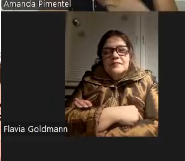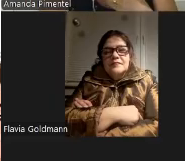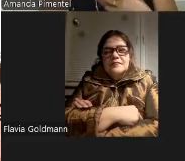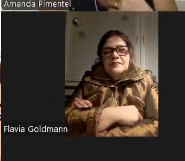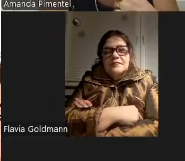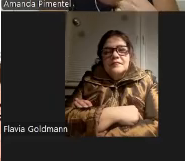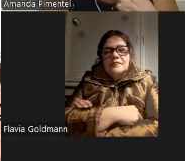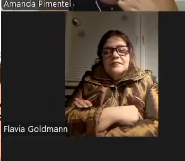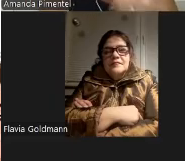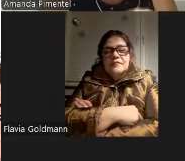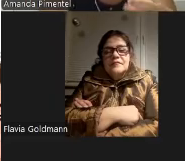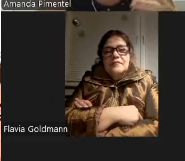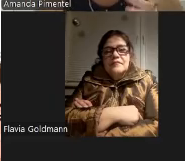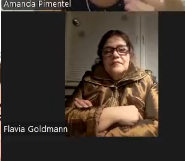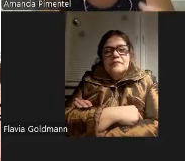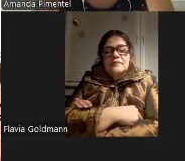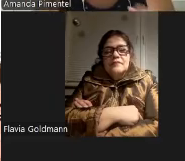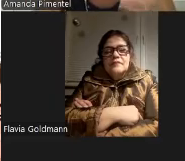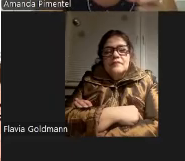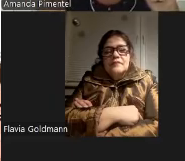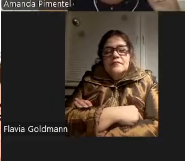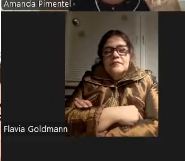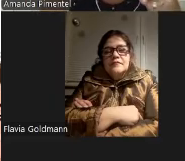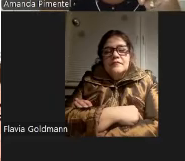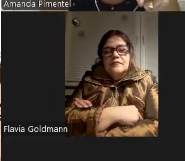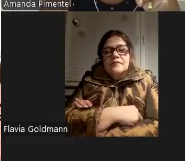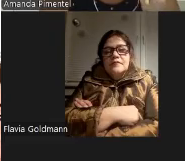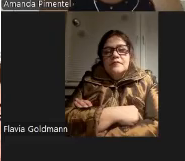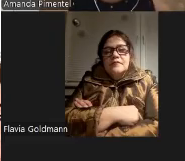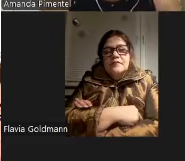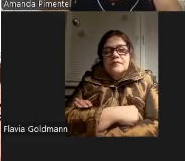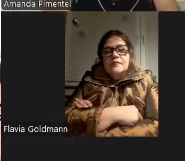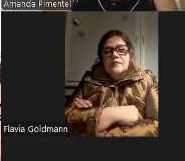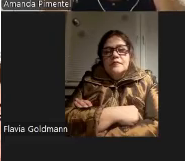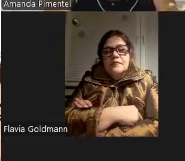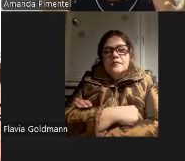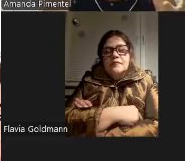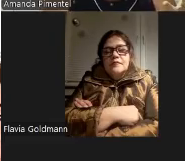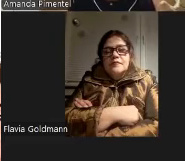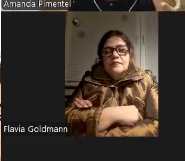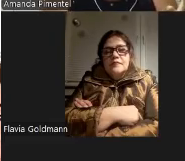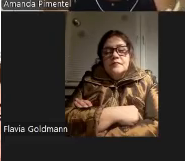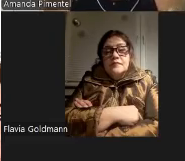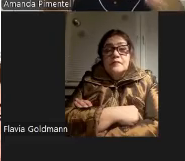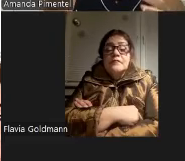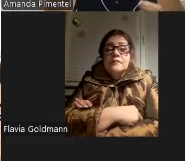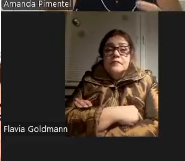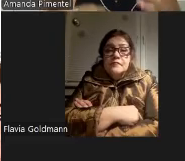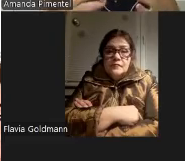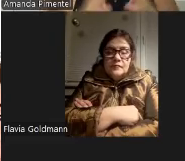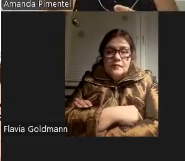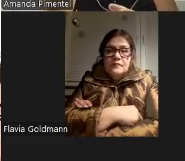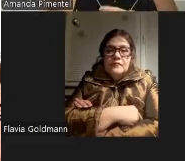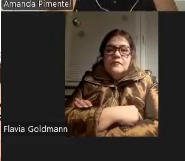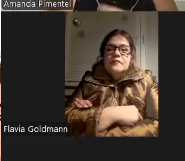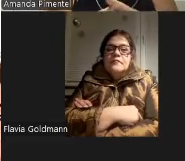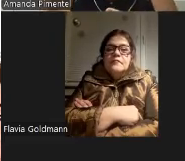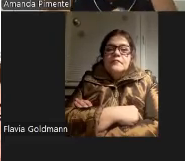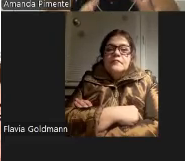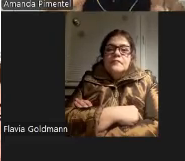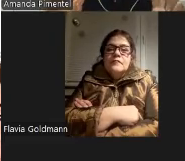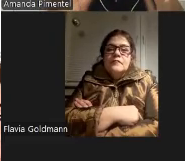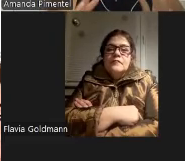com o neurologista, e ele faz uma analogia ao bibliotecário, né? Como se o